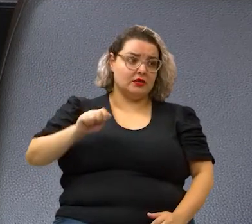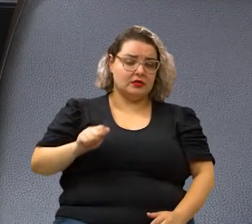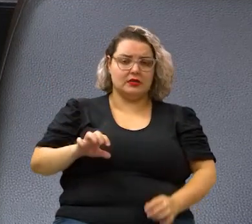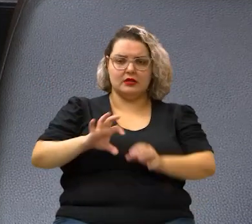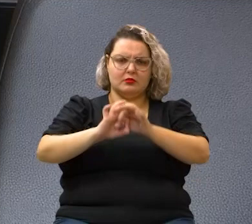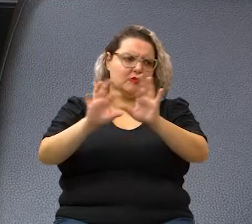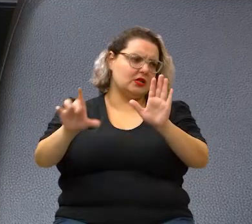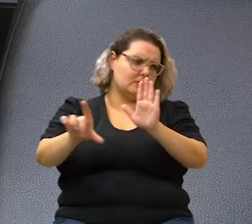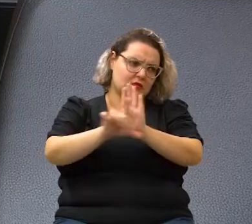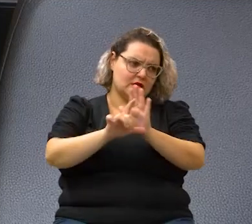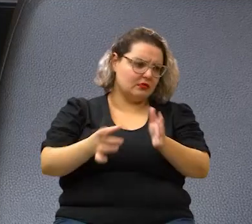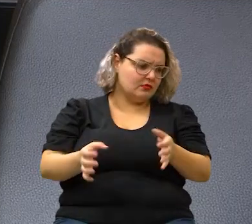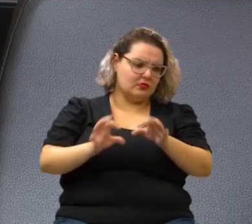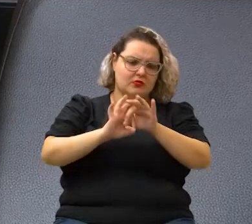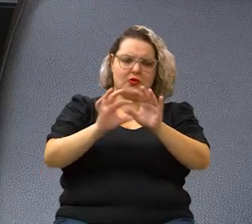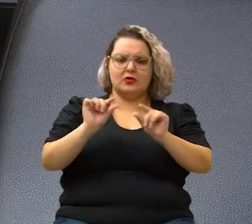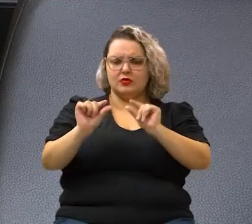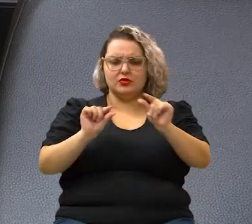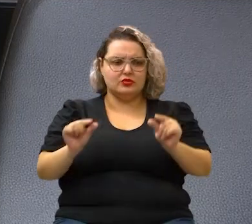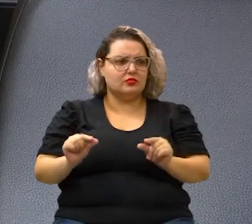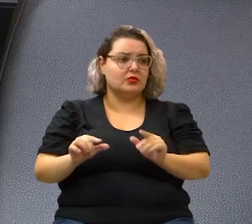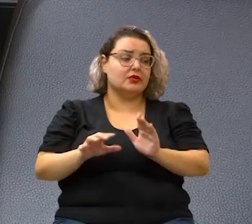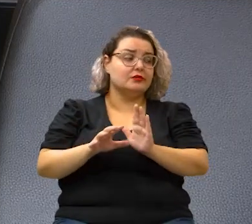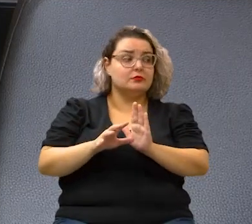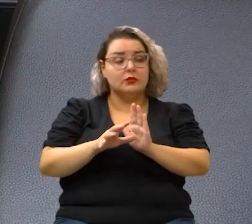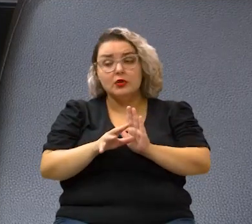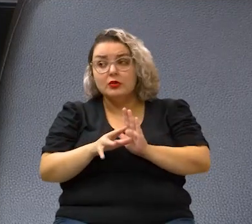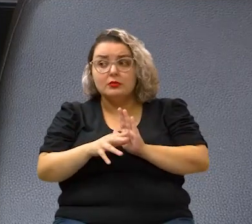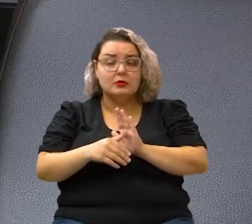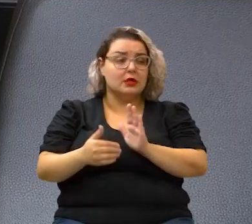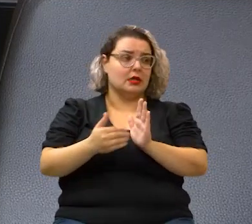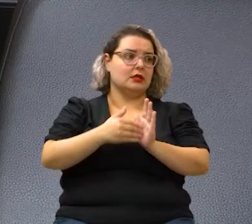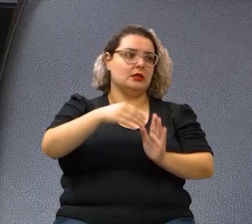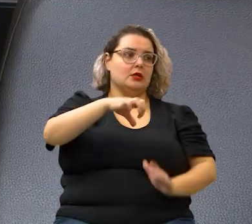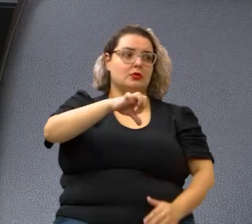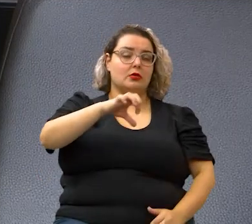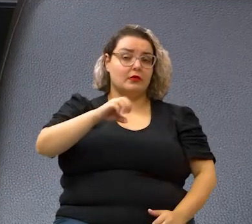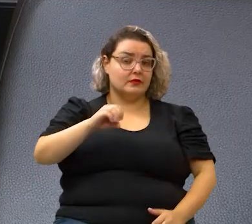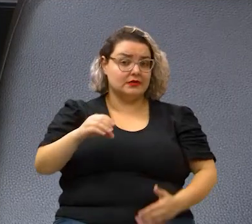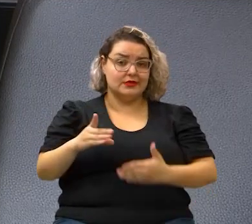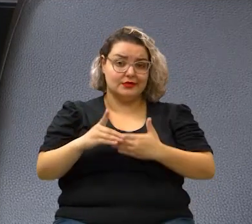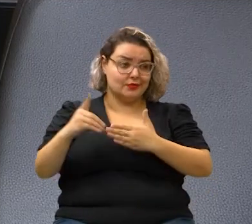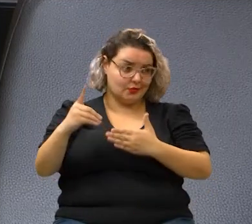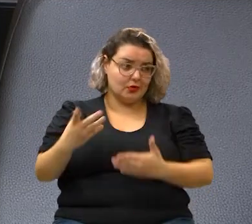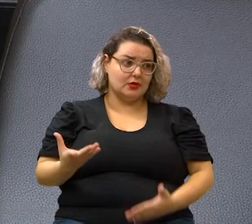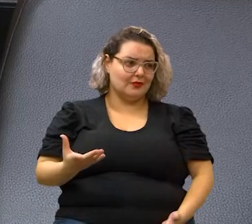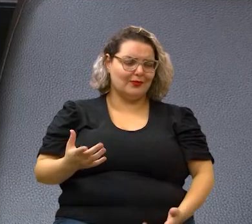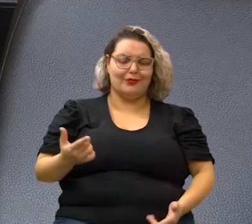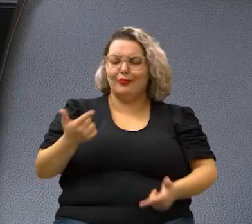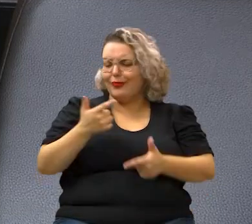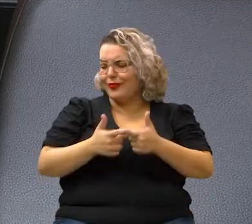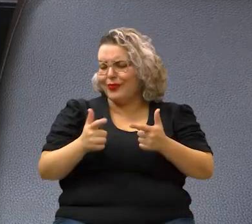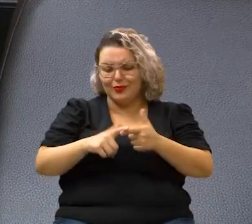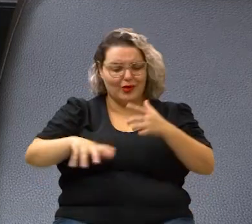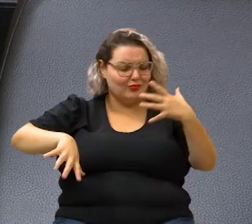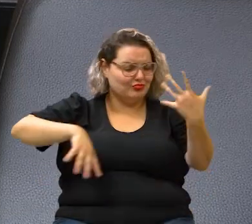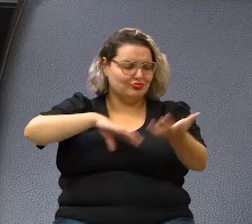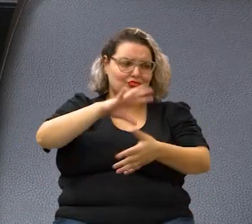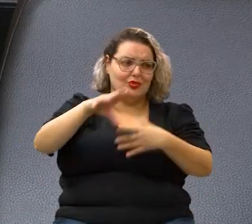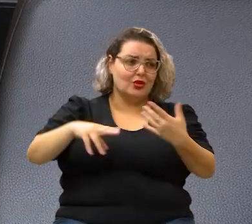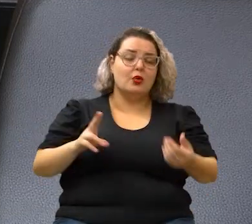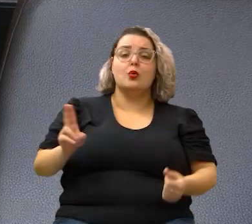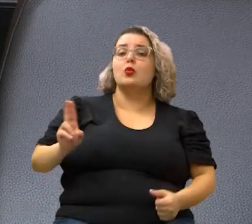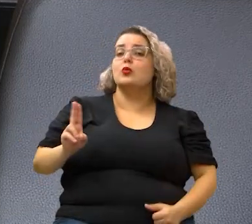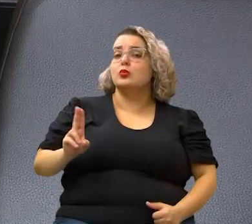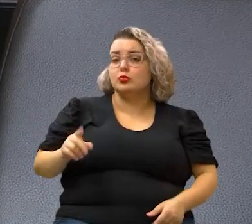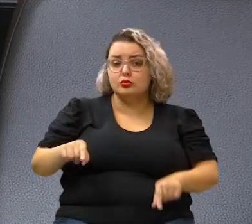das drogas, devido à permissão de pequenos furtos, até $900. Então está gerando um caos na Califórnia, né?